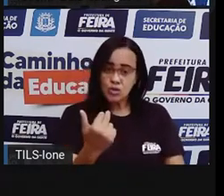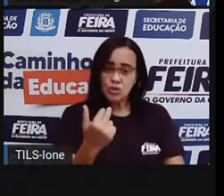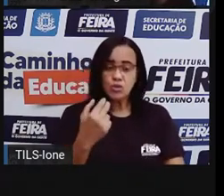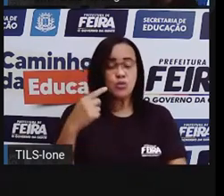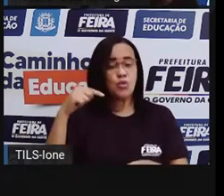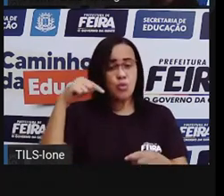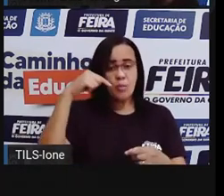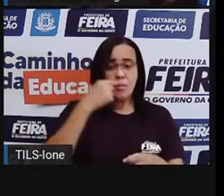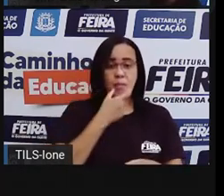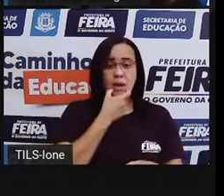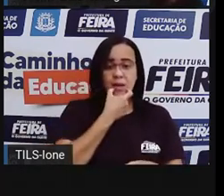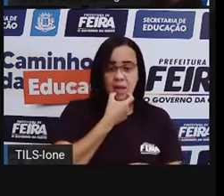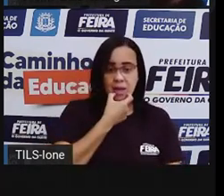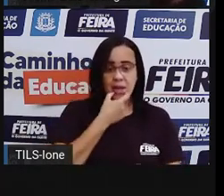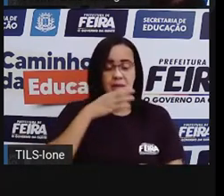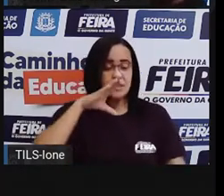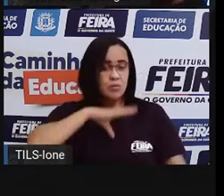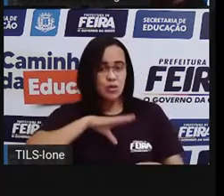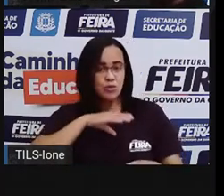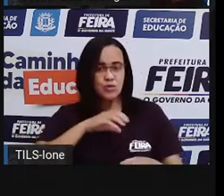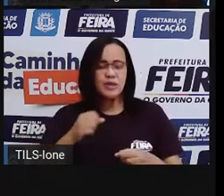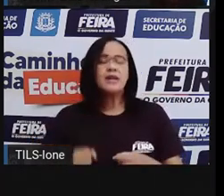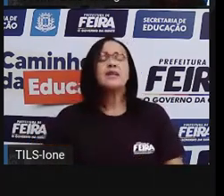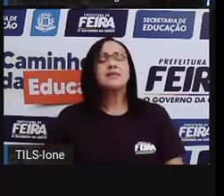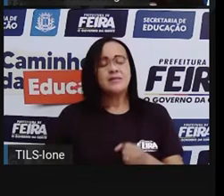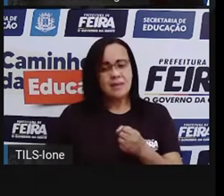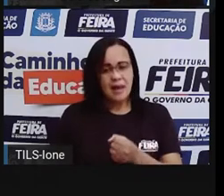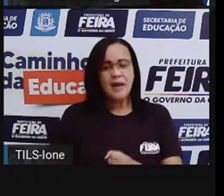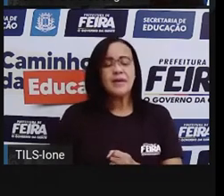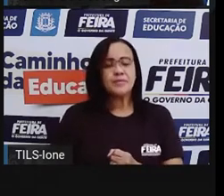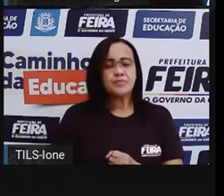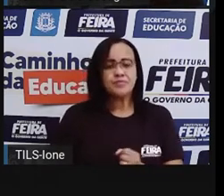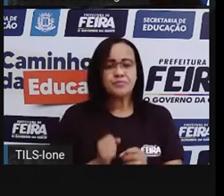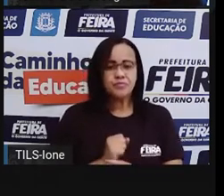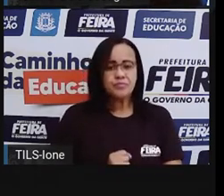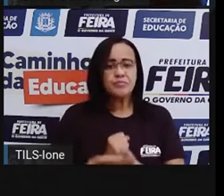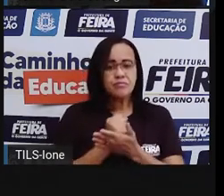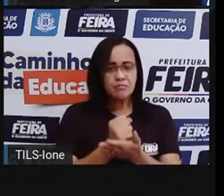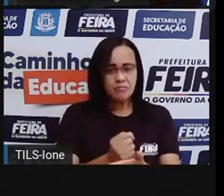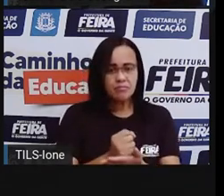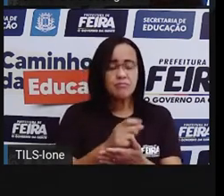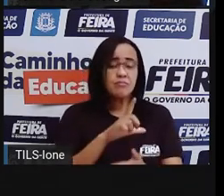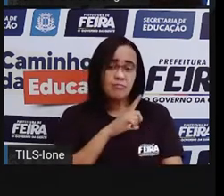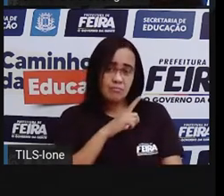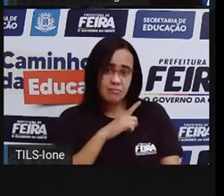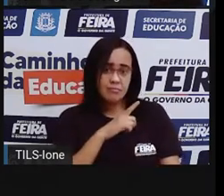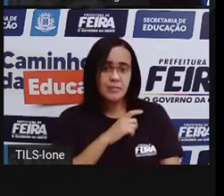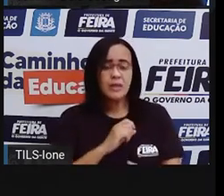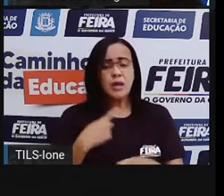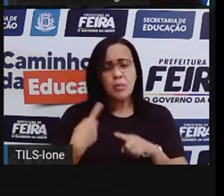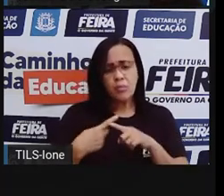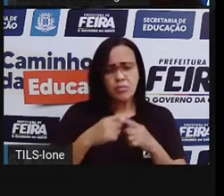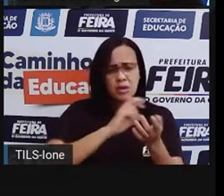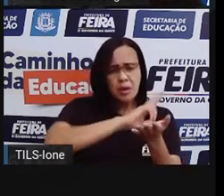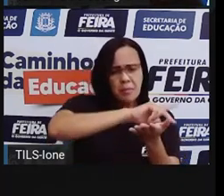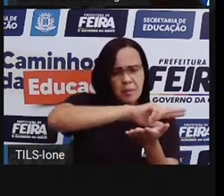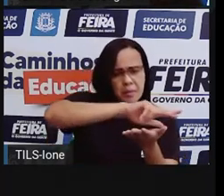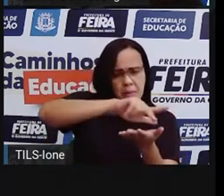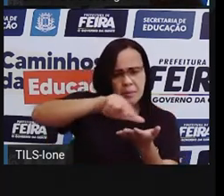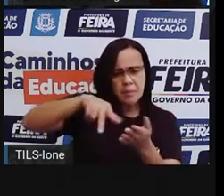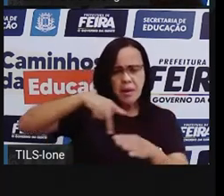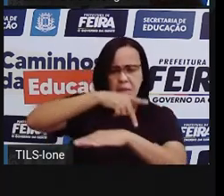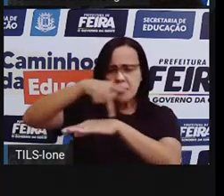a Pró-Elisa falou, a língua inglesa ela é falada por vários países, em vários lugares, e às vezes